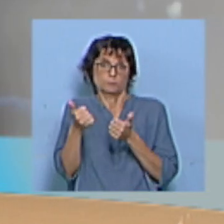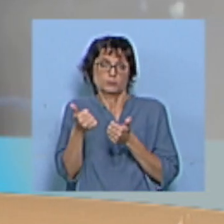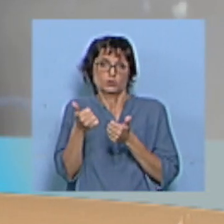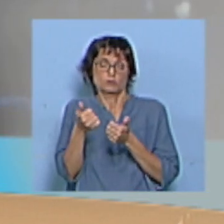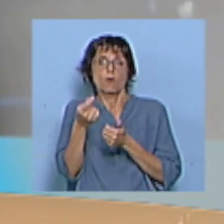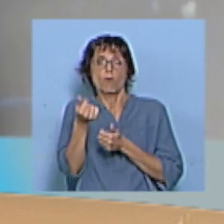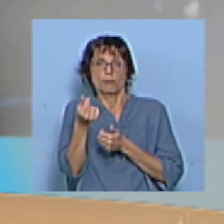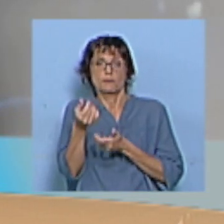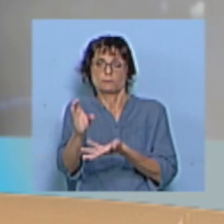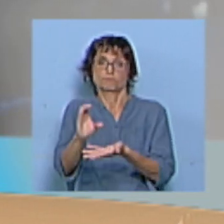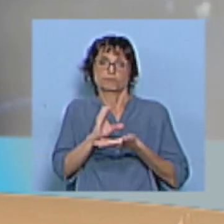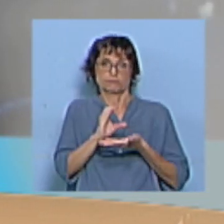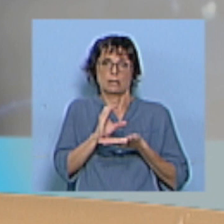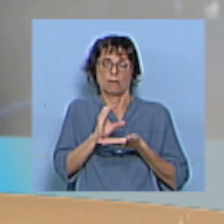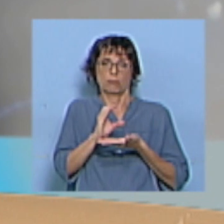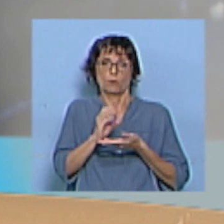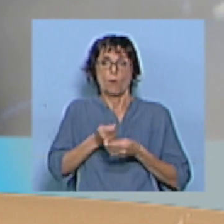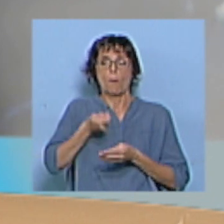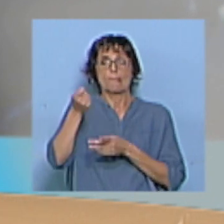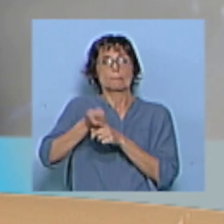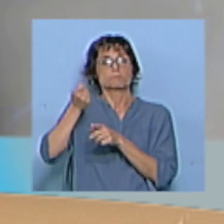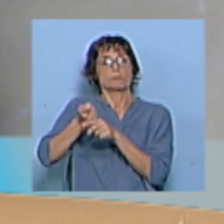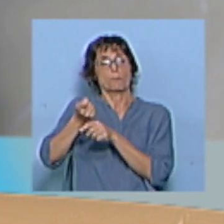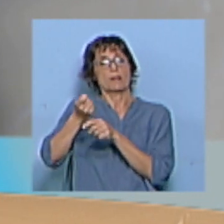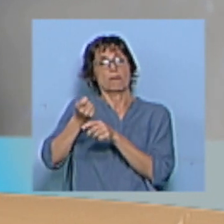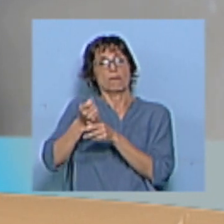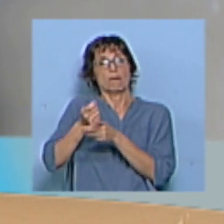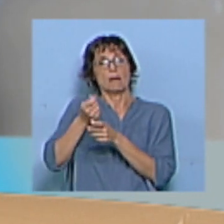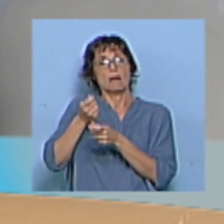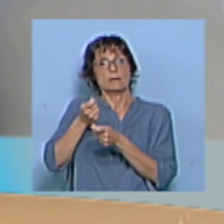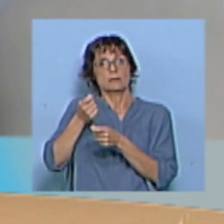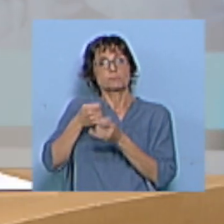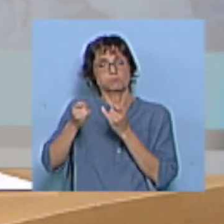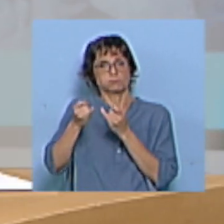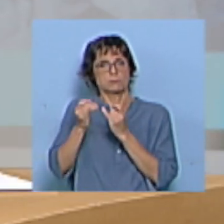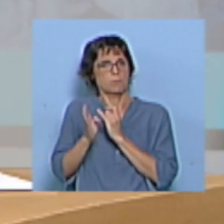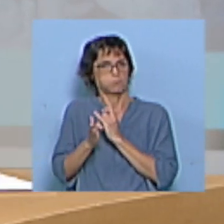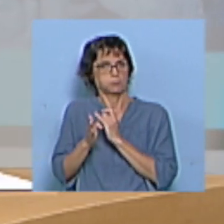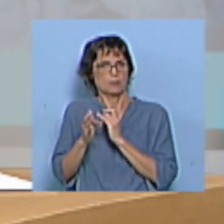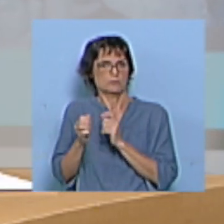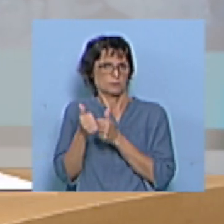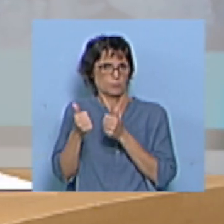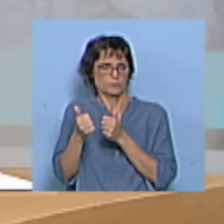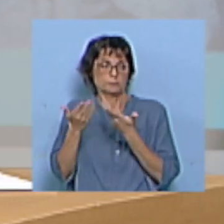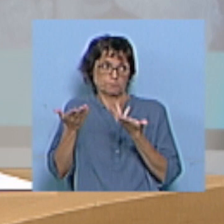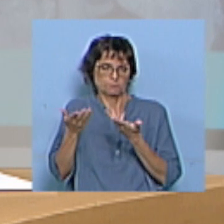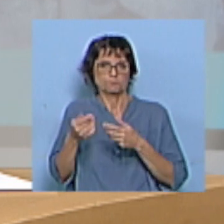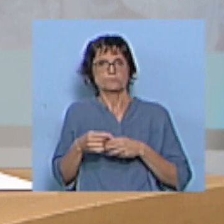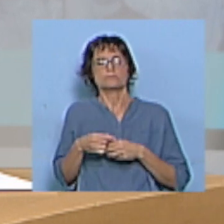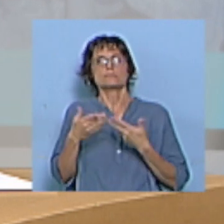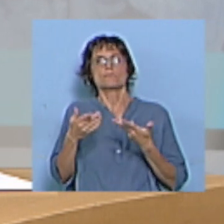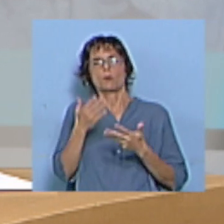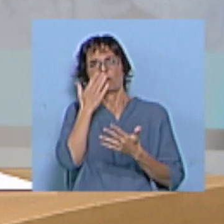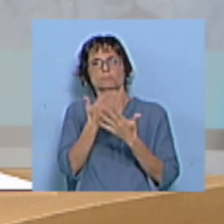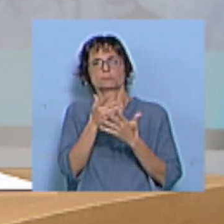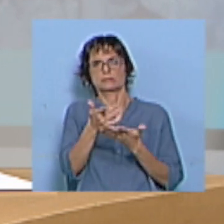ajudas pelas quais nos batíamos, não ficámos muito prejudicados. No fundo, ficámos com um corte face às melhores expectativas da ordem,